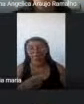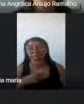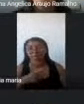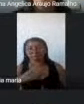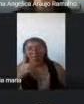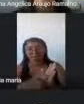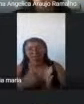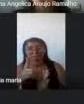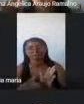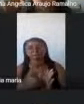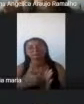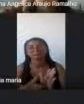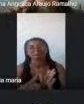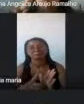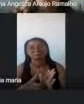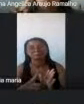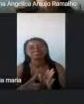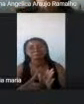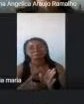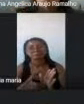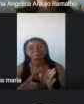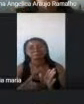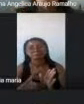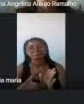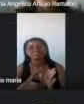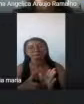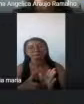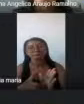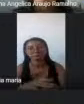o novo protocolo, e pela questão da